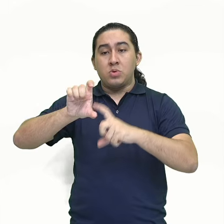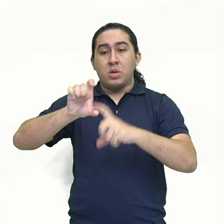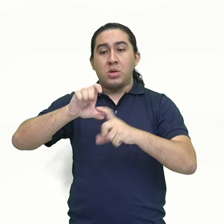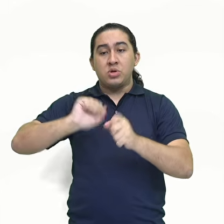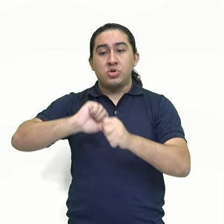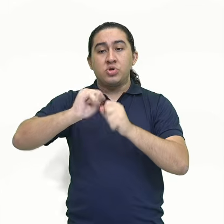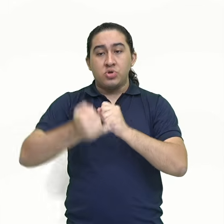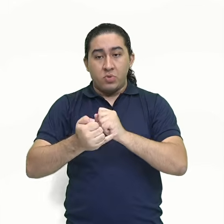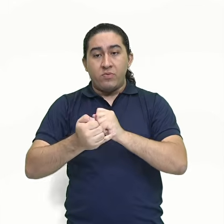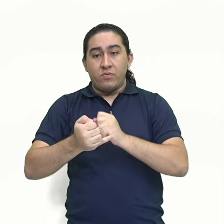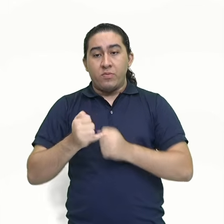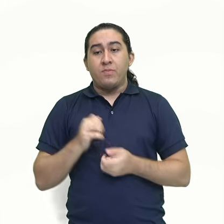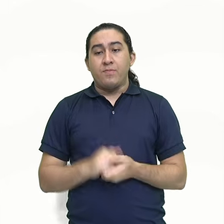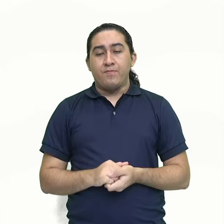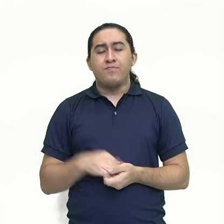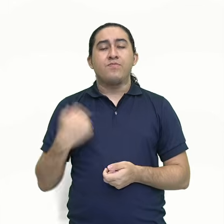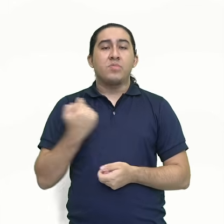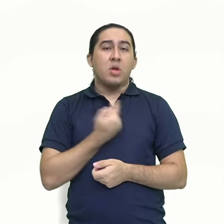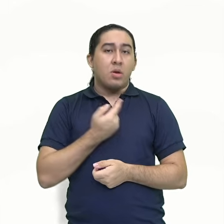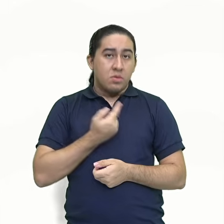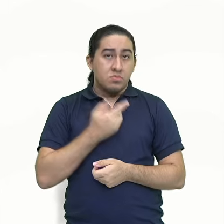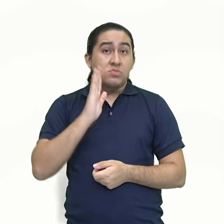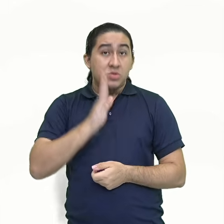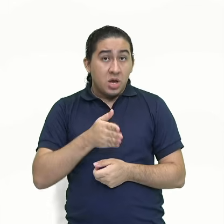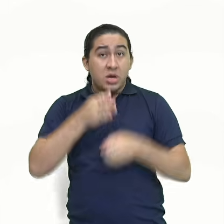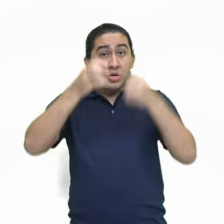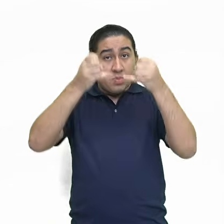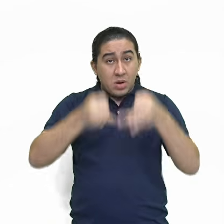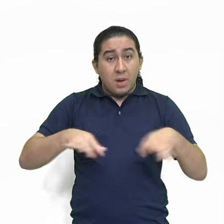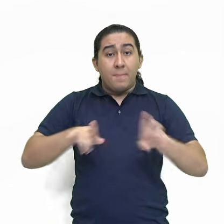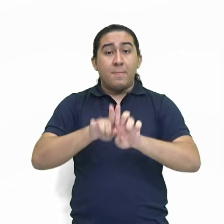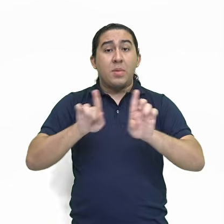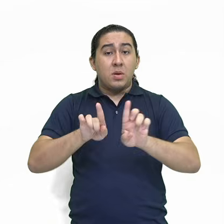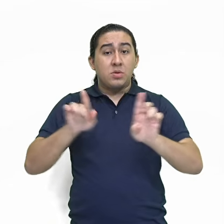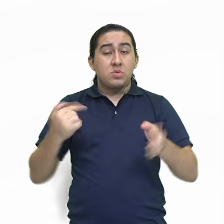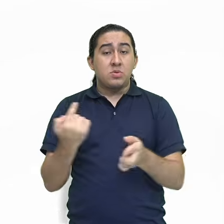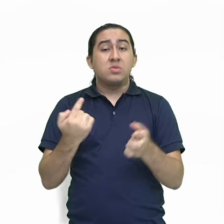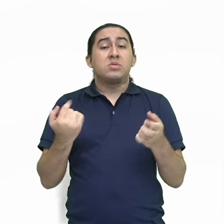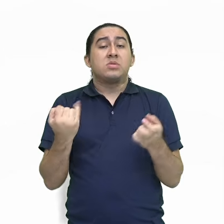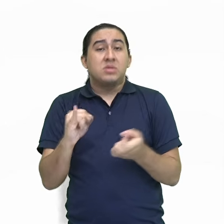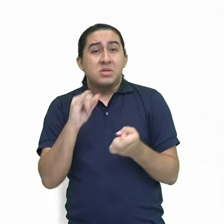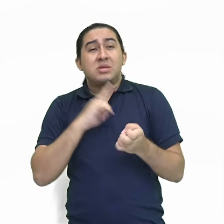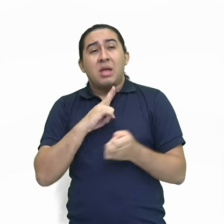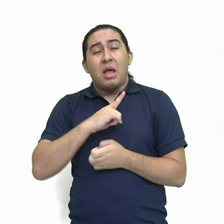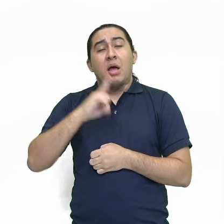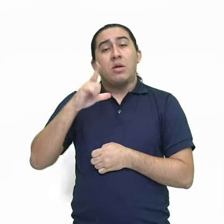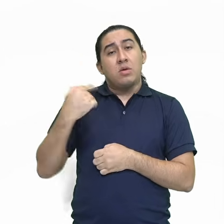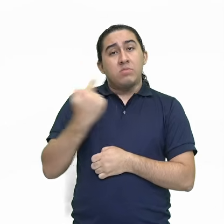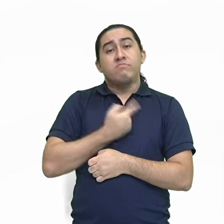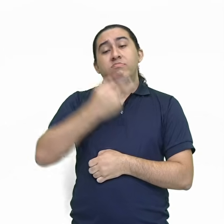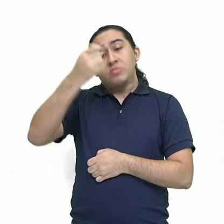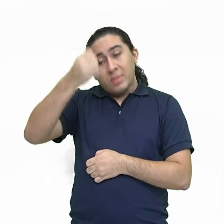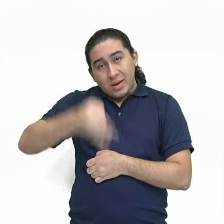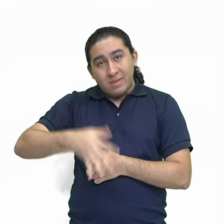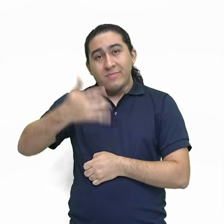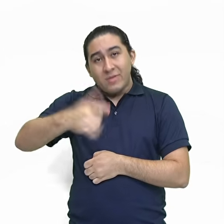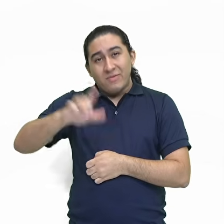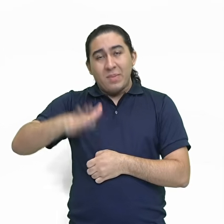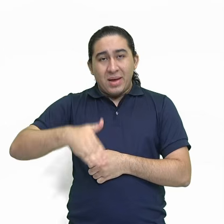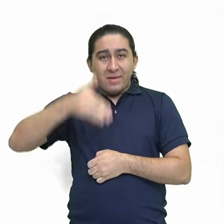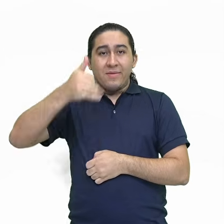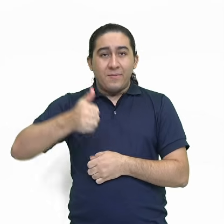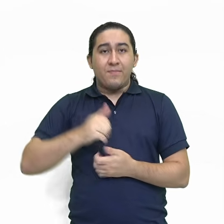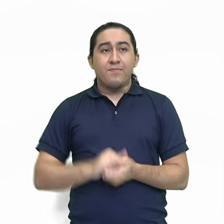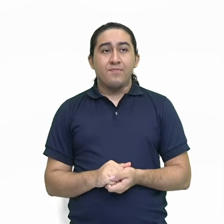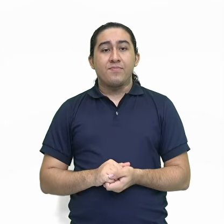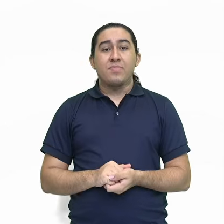adjetiva, apesar de que já expliquei para vocês, mas, né, gente, quanto mais fala, melhor, né? Então, é